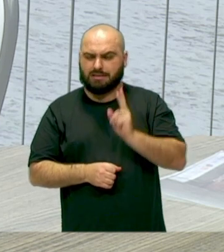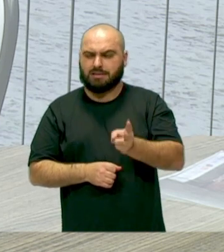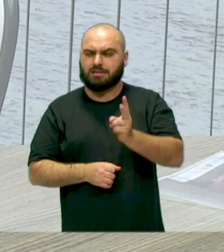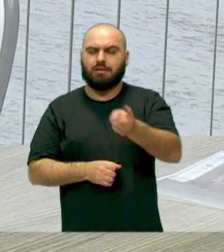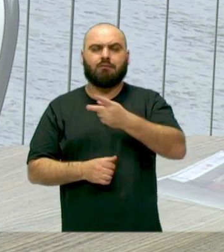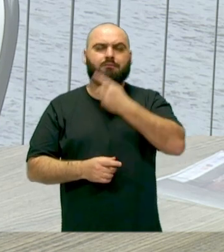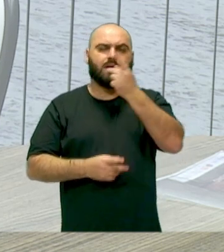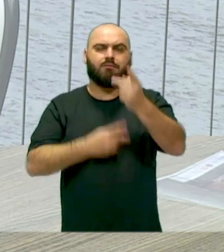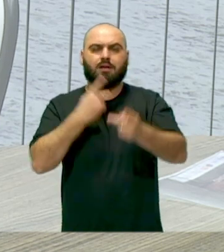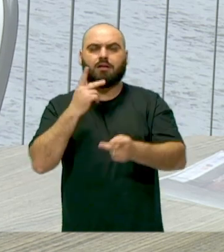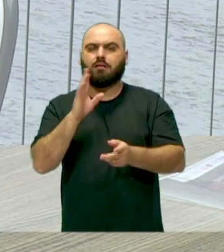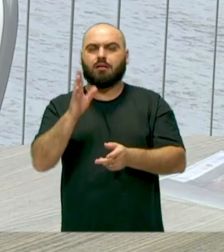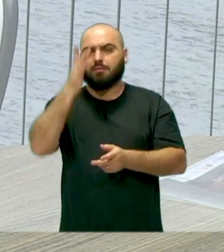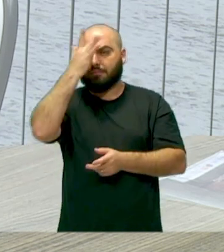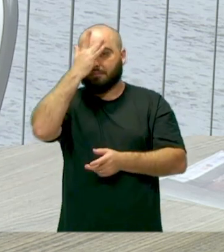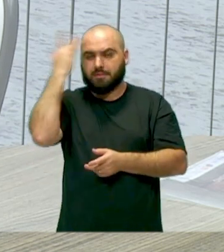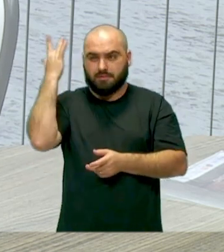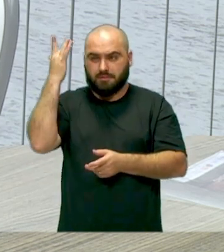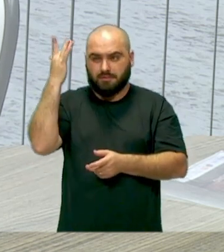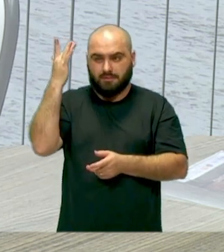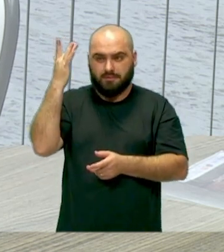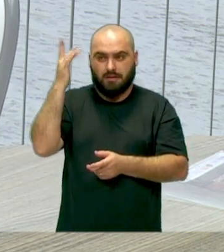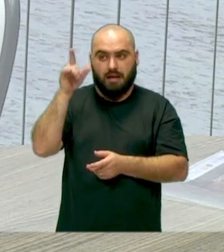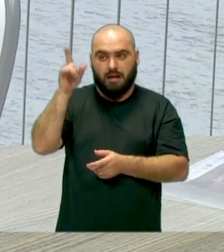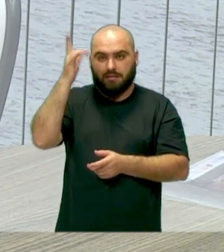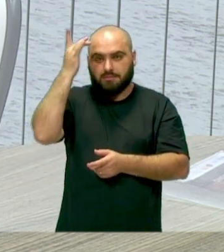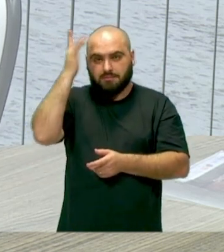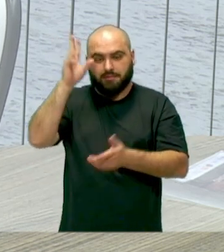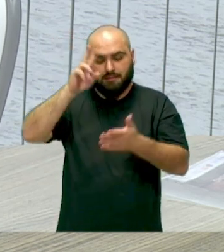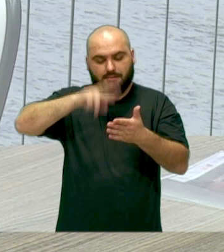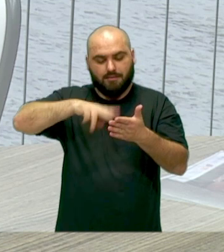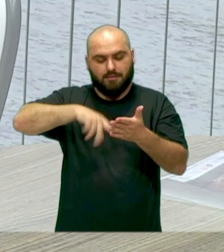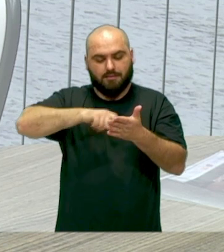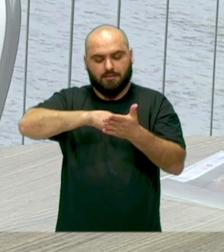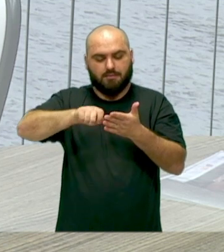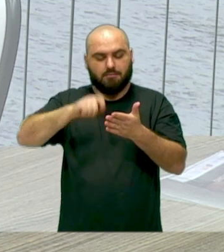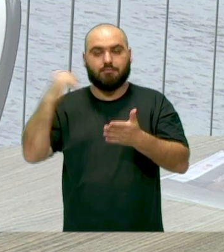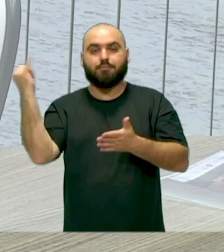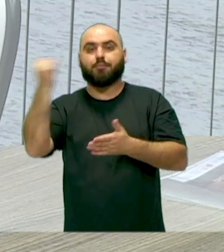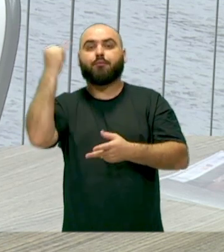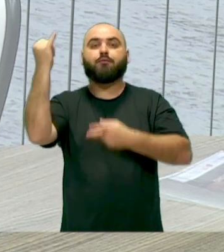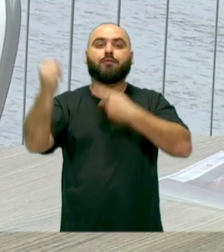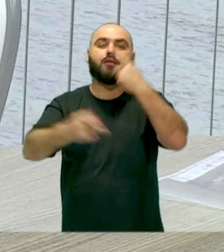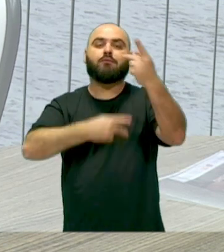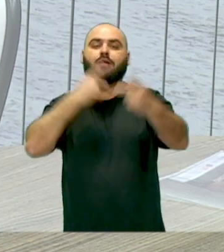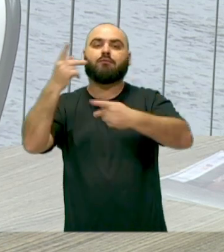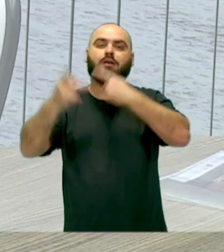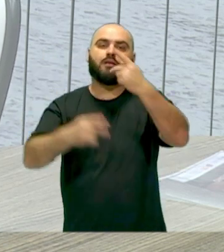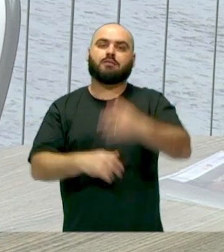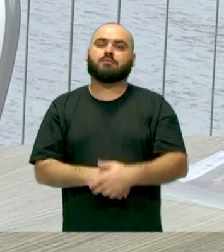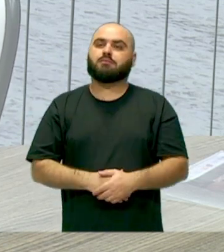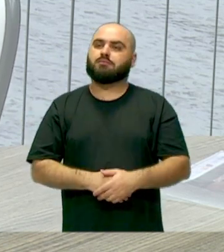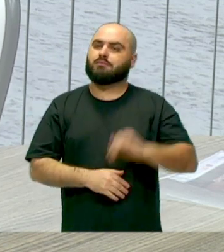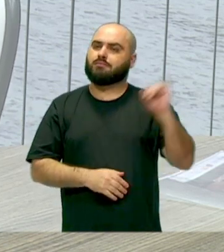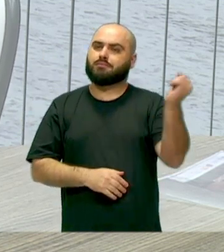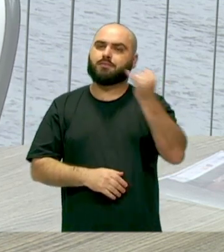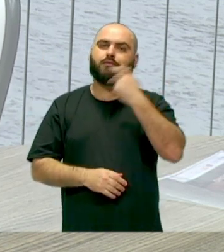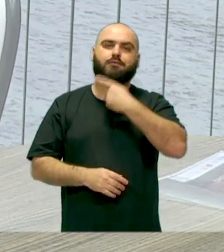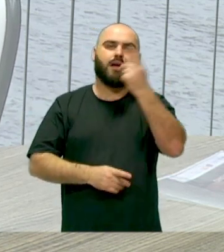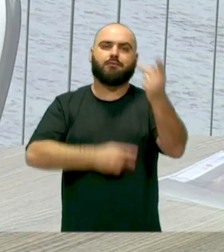assim, uma pessoa semi-analfabeta, que o importante era falar. Falar